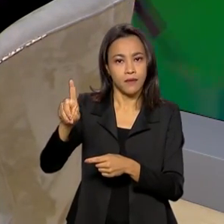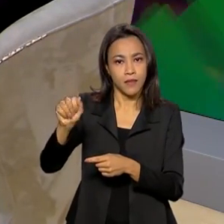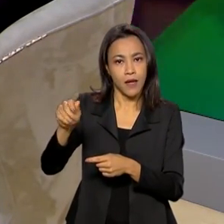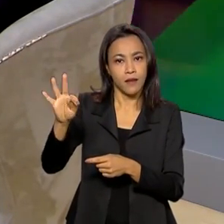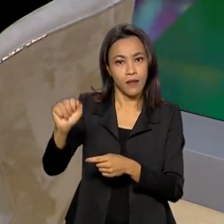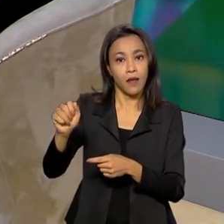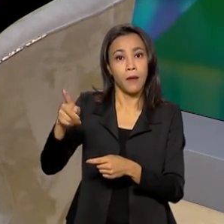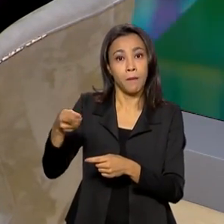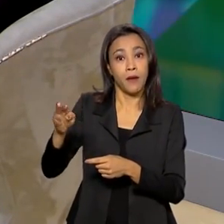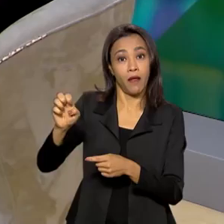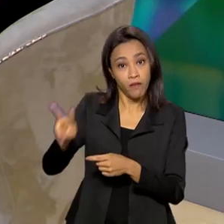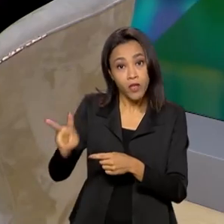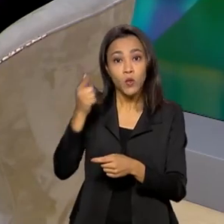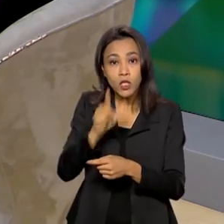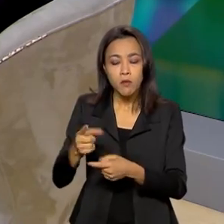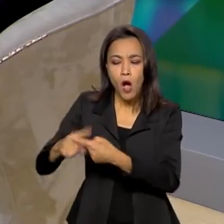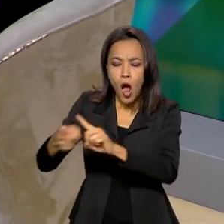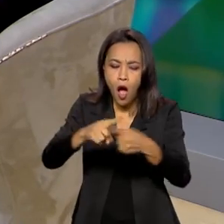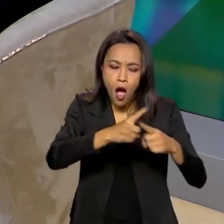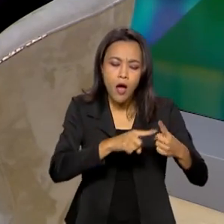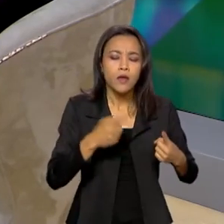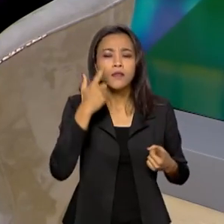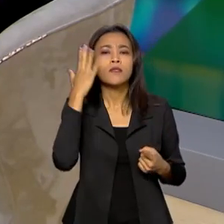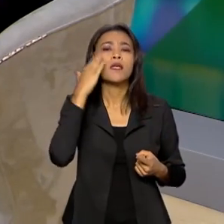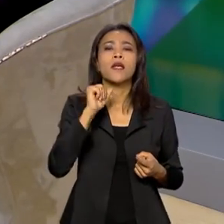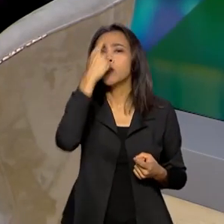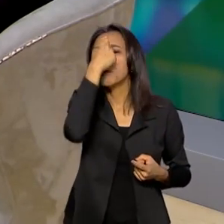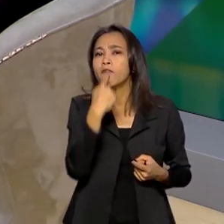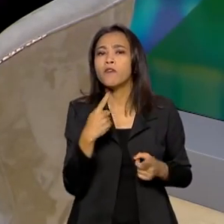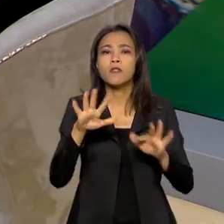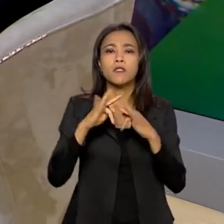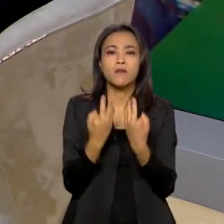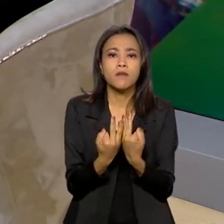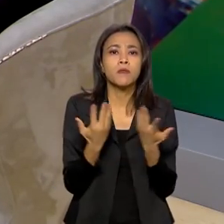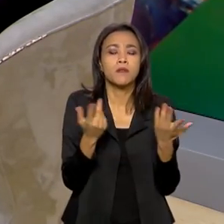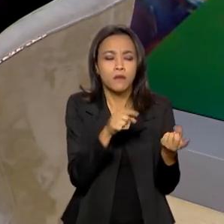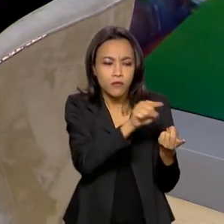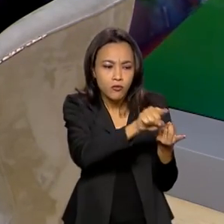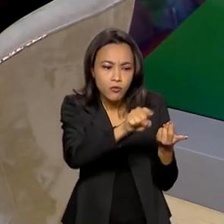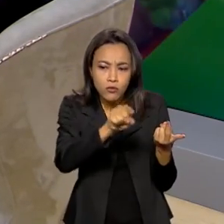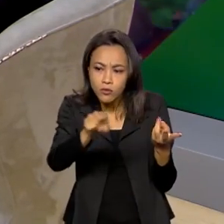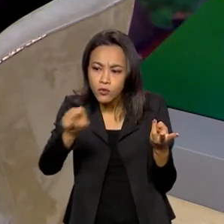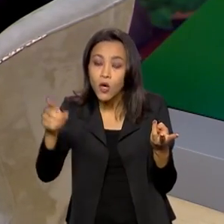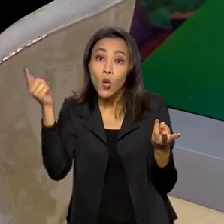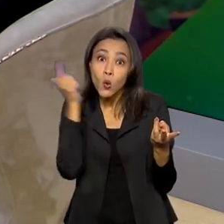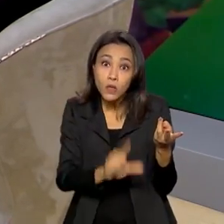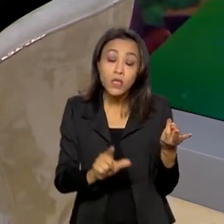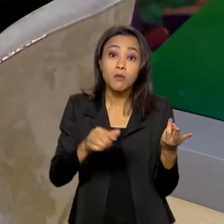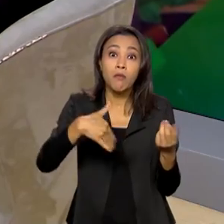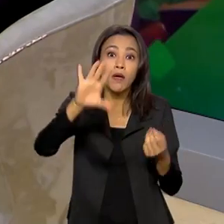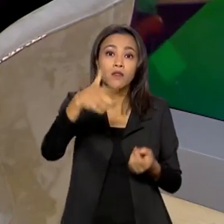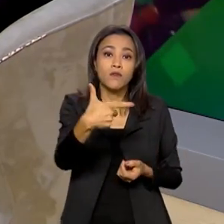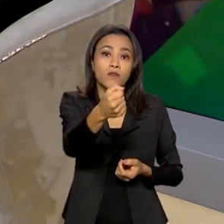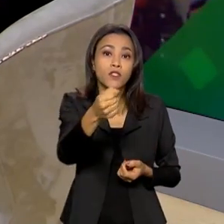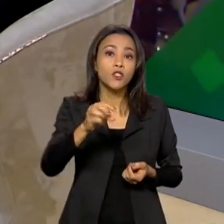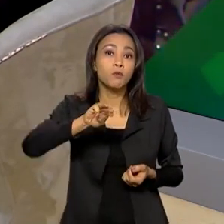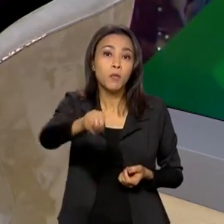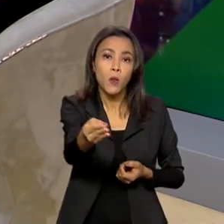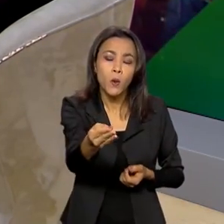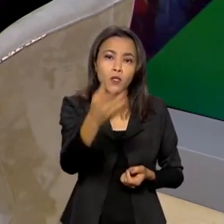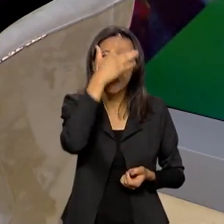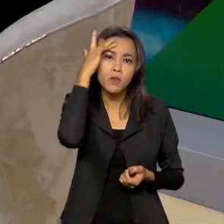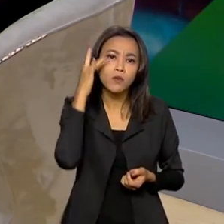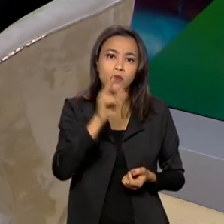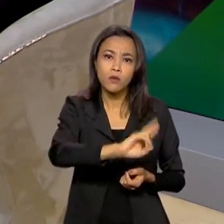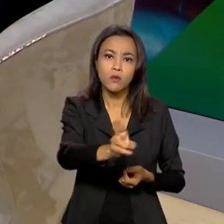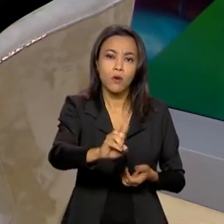programa de transferência de renda identificando essas pessoas né chegando a mais de 20 milhões de invisíveis que até então não constava em nenhum outro